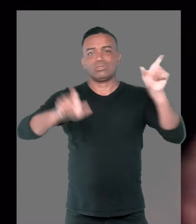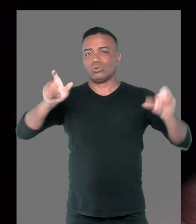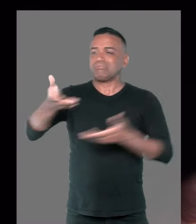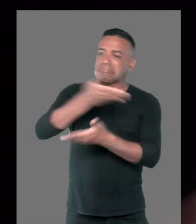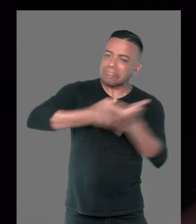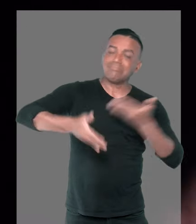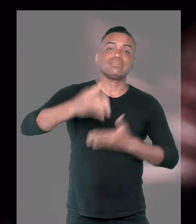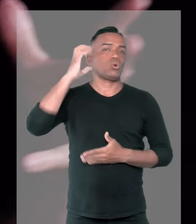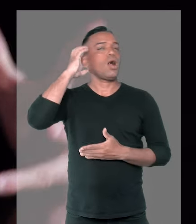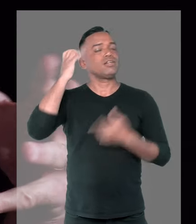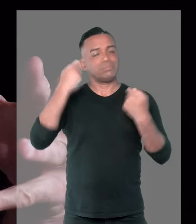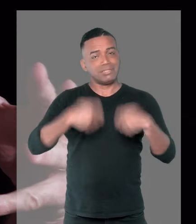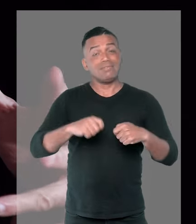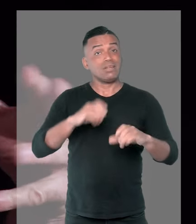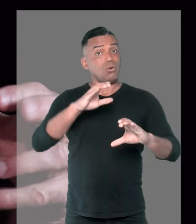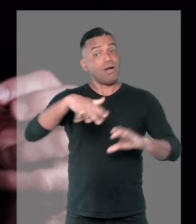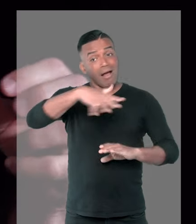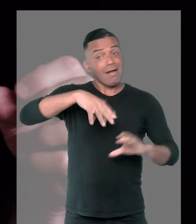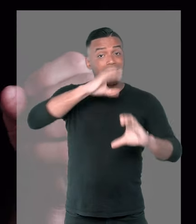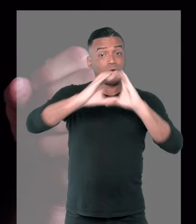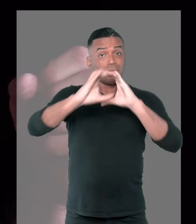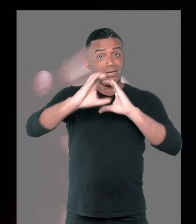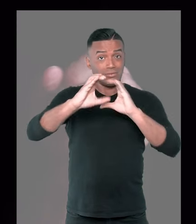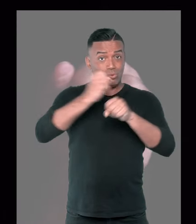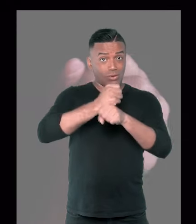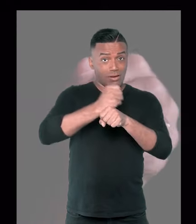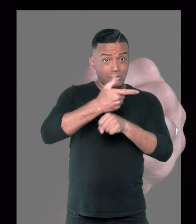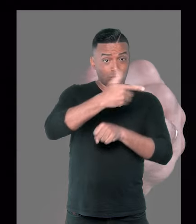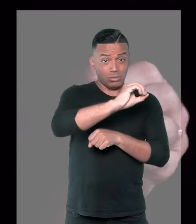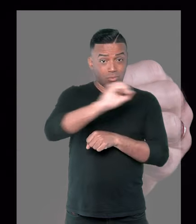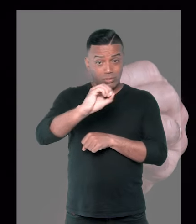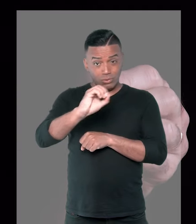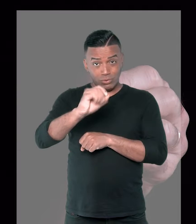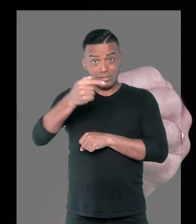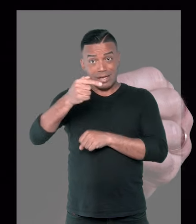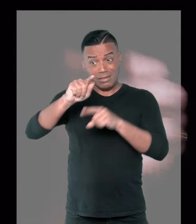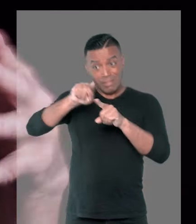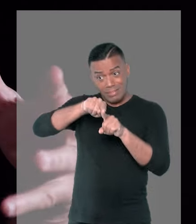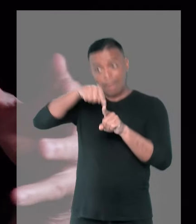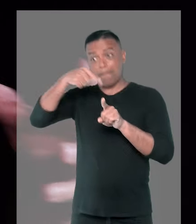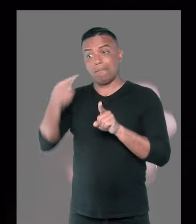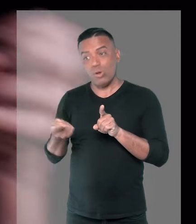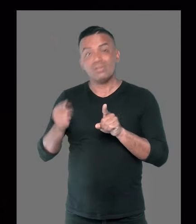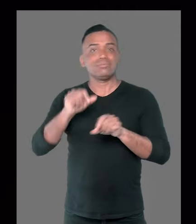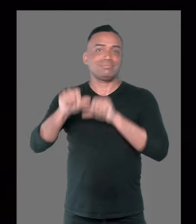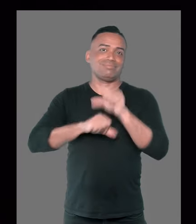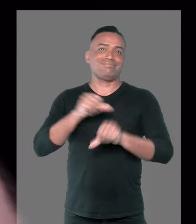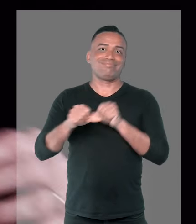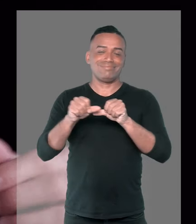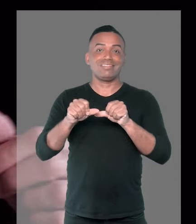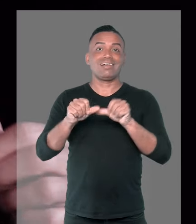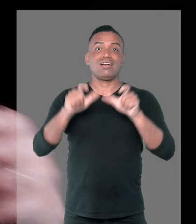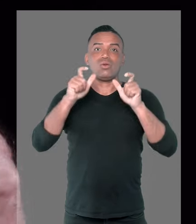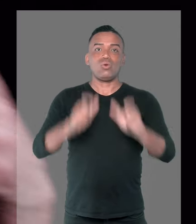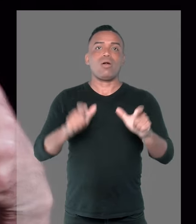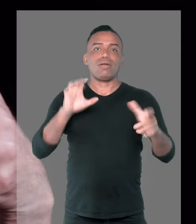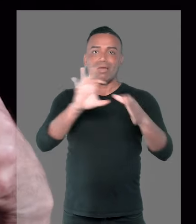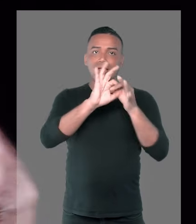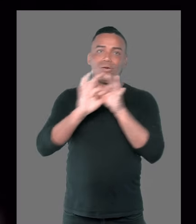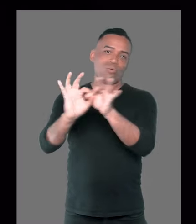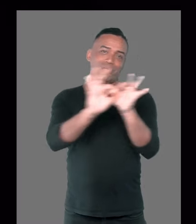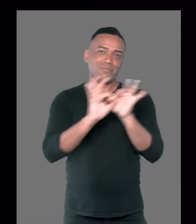espaço de comunicação ali a partir de 2007 ele foi transformado num outro espaço no espaço de conexões o